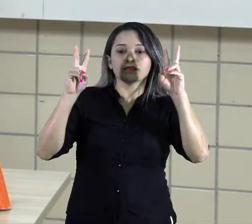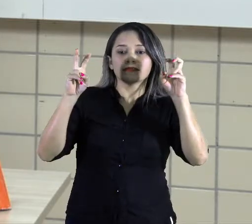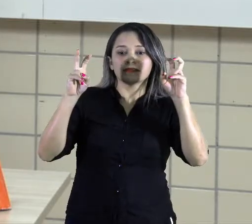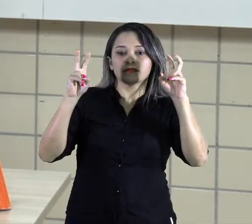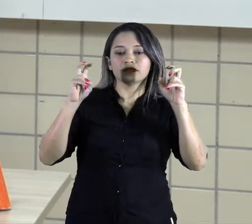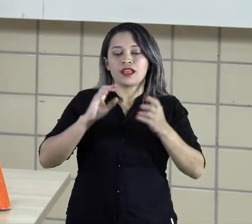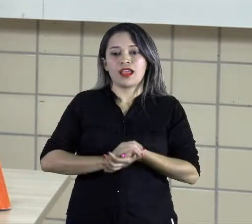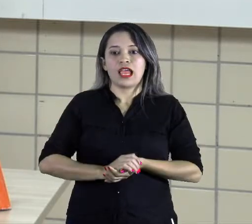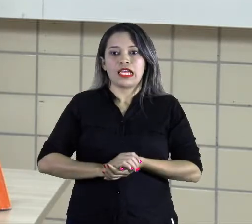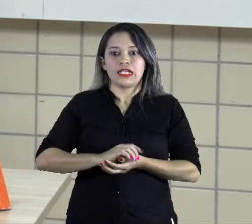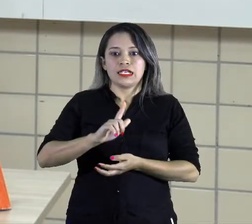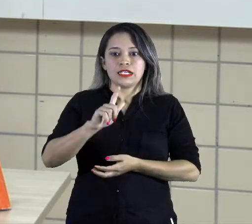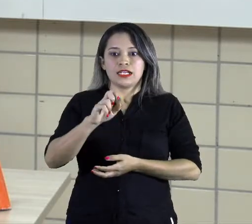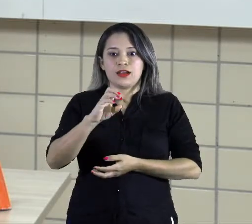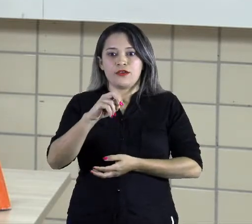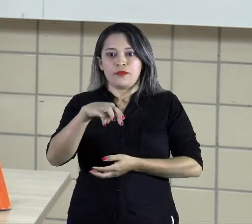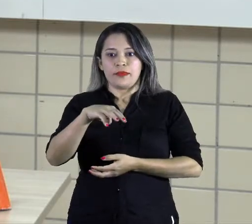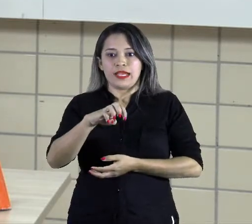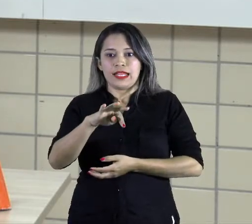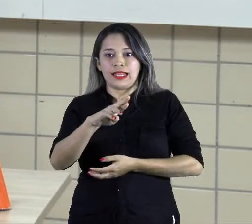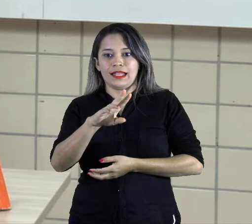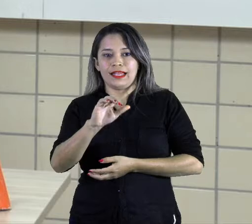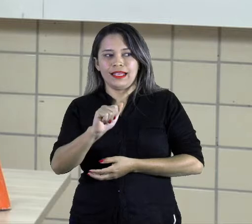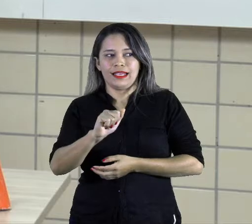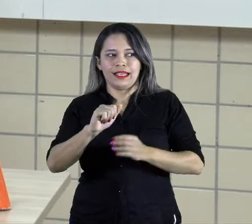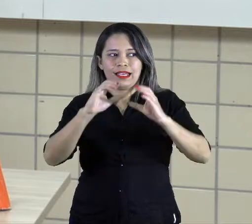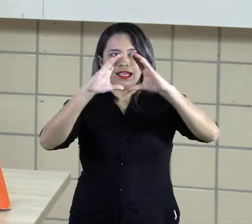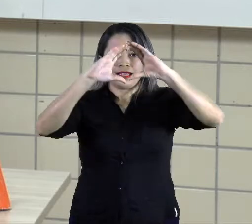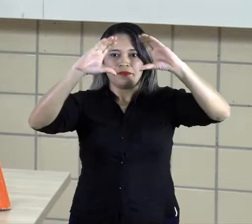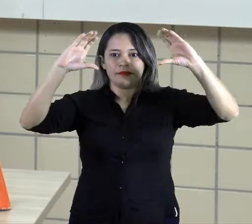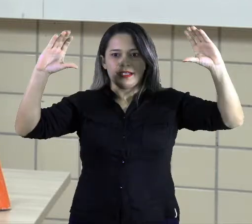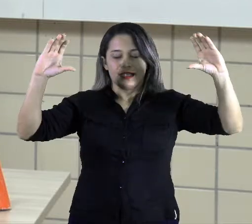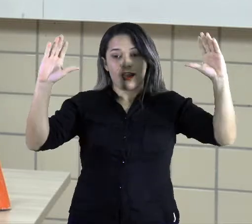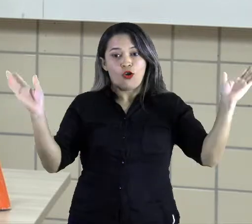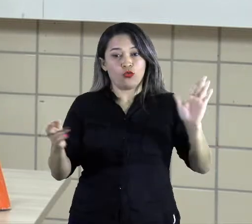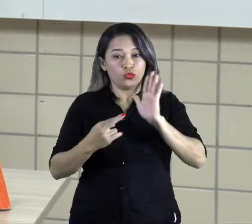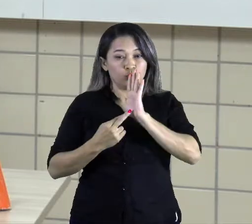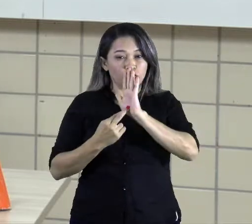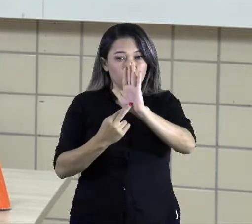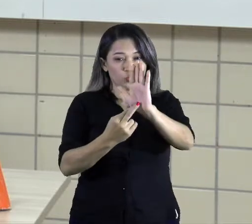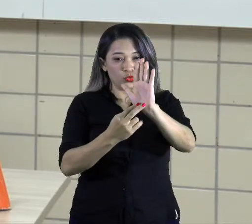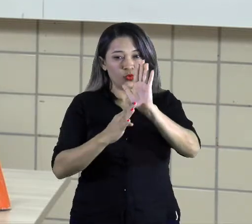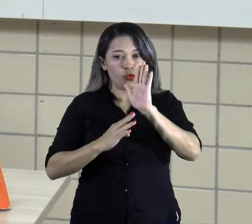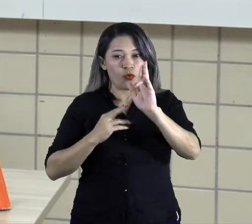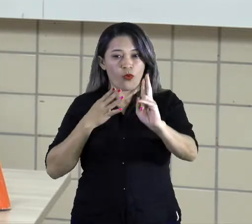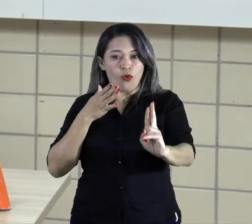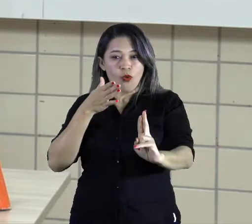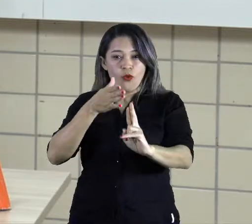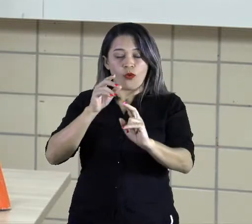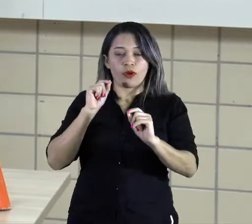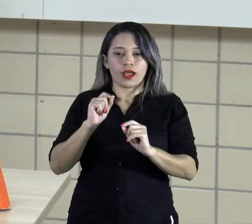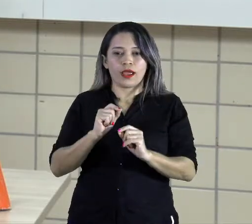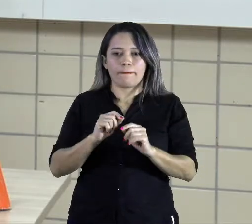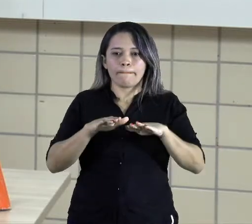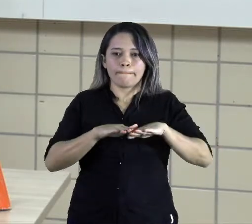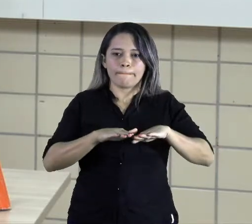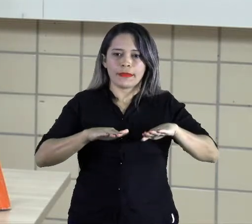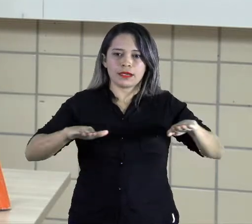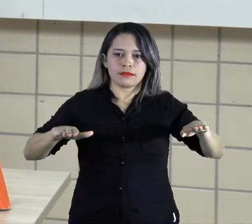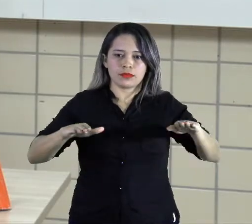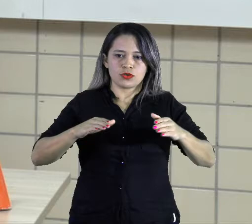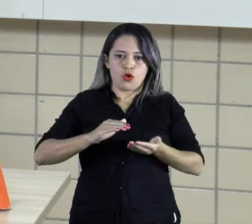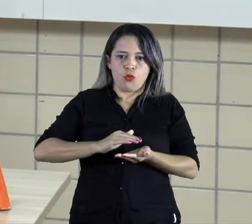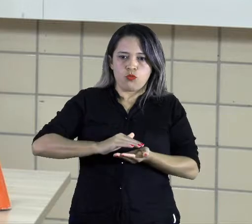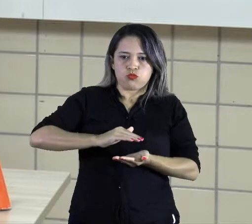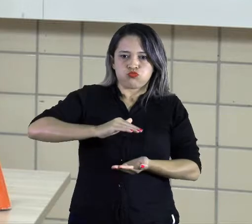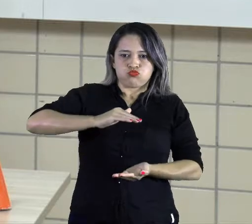geometria espacial. Mas hoje vamos falar especificamente sobre a planificação e o volume.